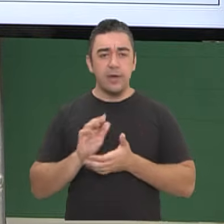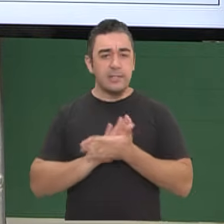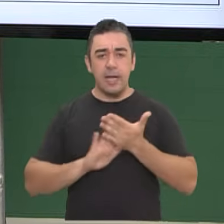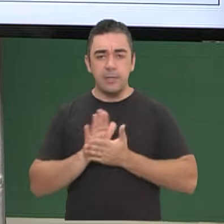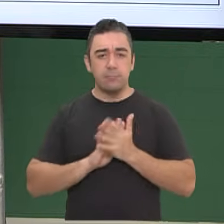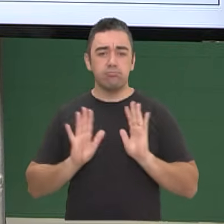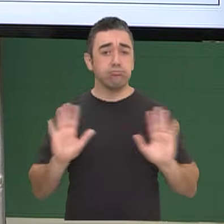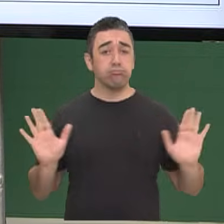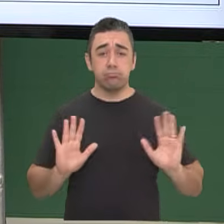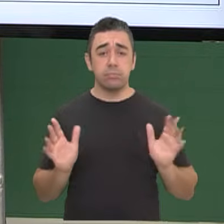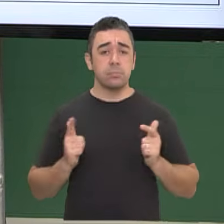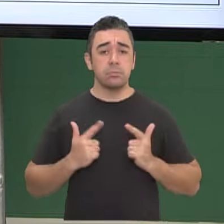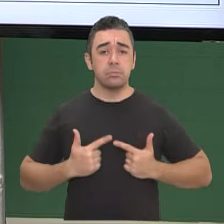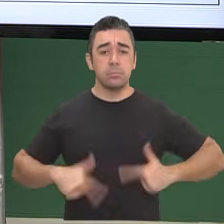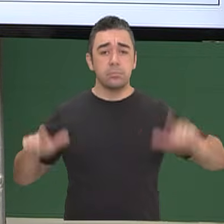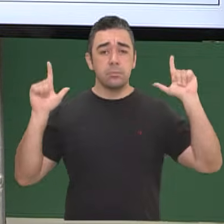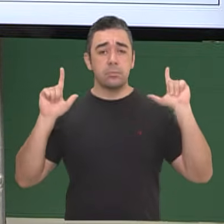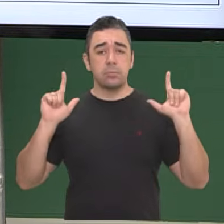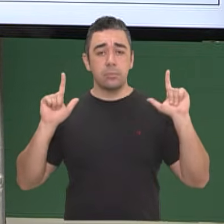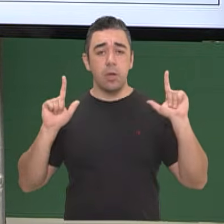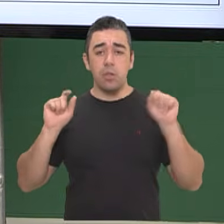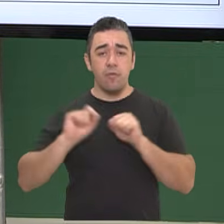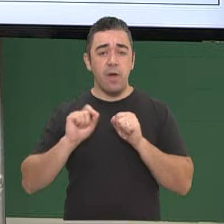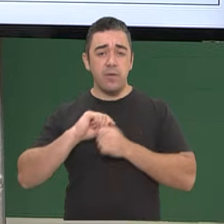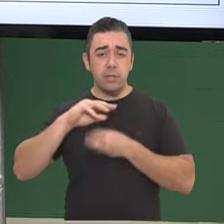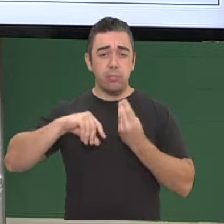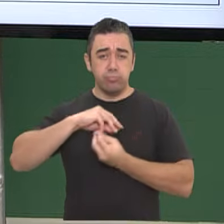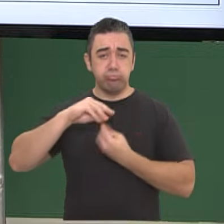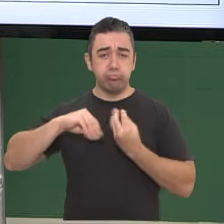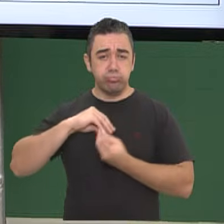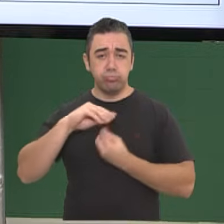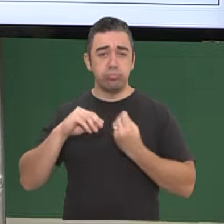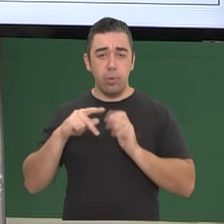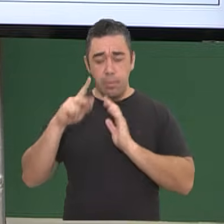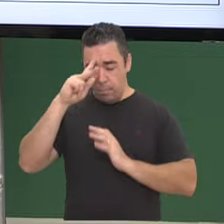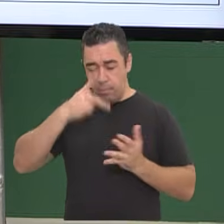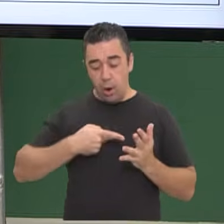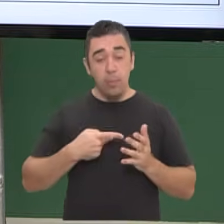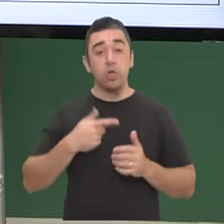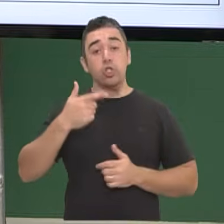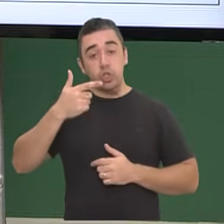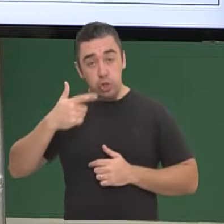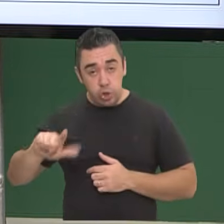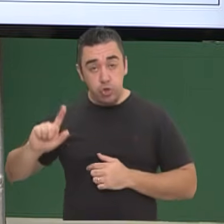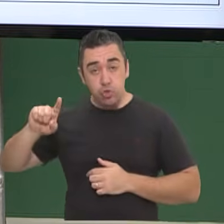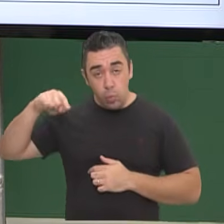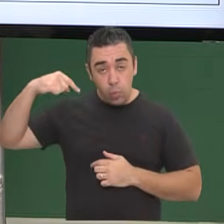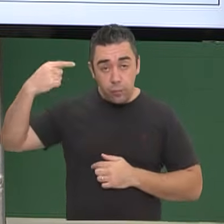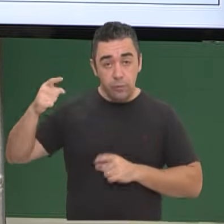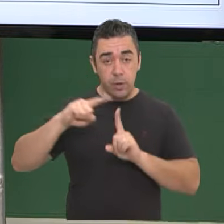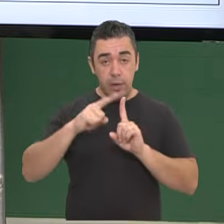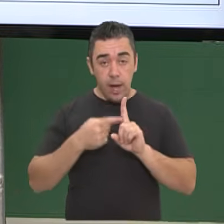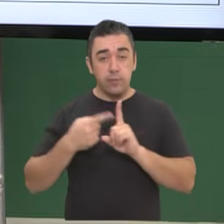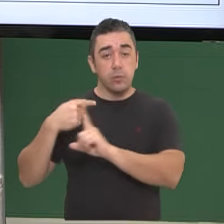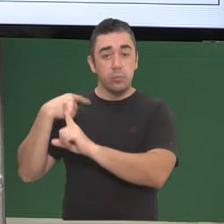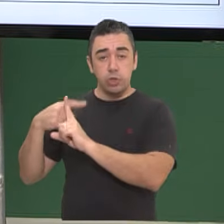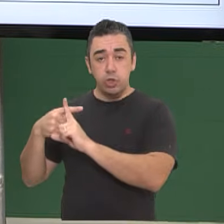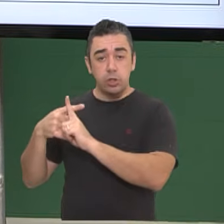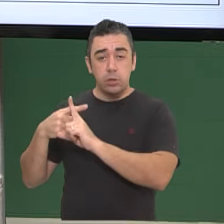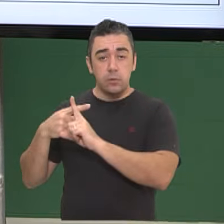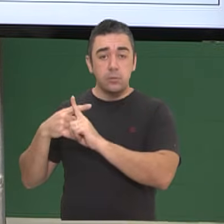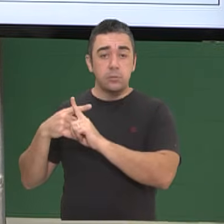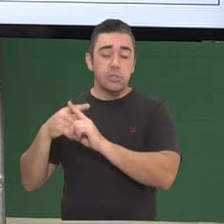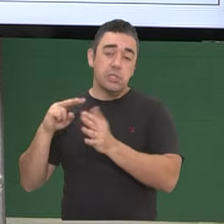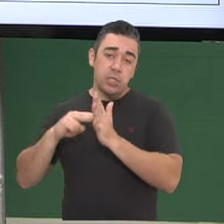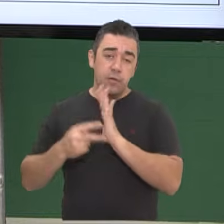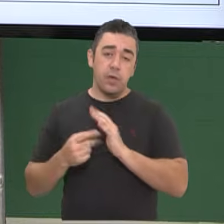anticorpos. E se o corpo dela não vai produzir os próprios anticorpos, quando ela engravidar de volta de uma criança positiva, vai ser como se fosse a